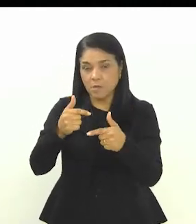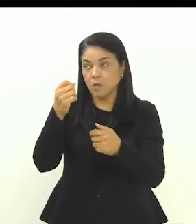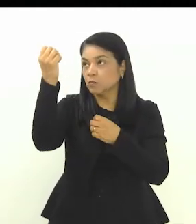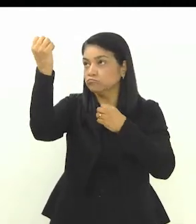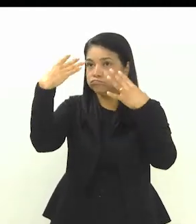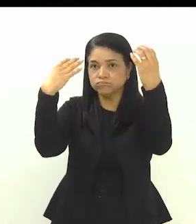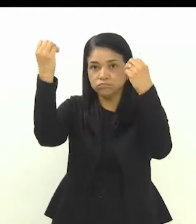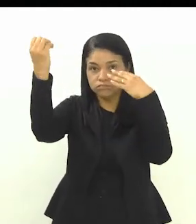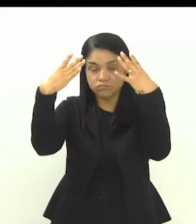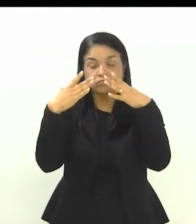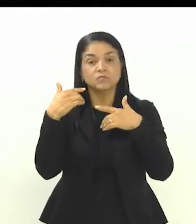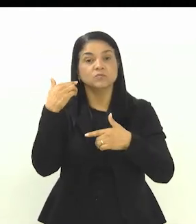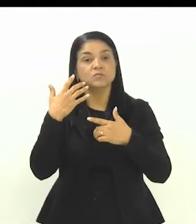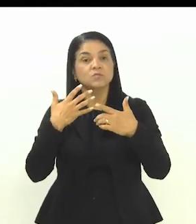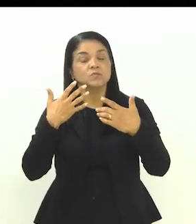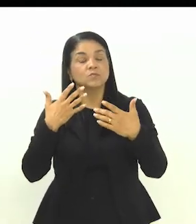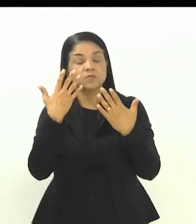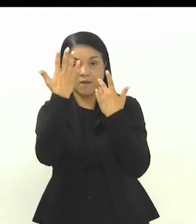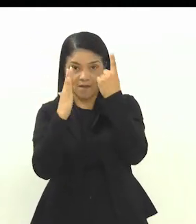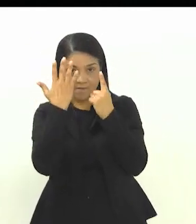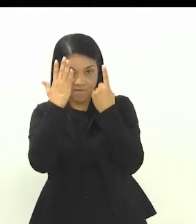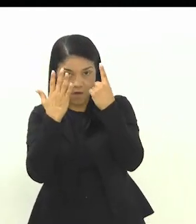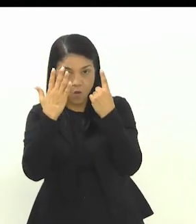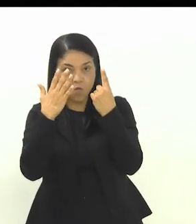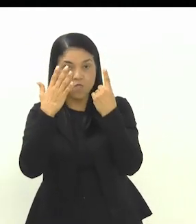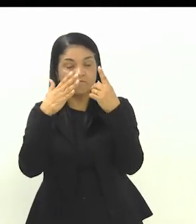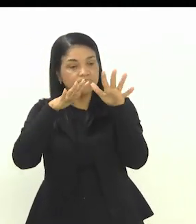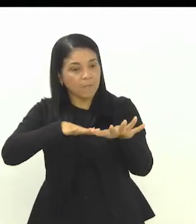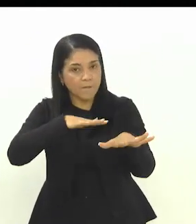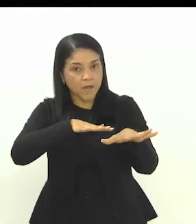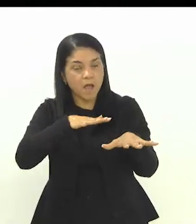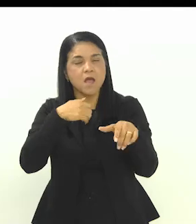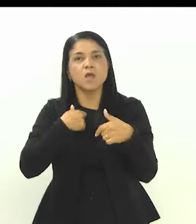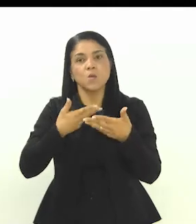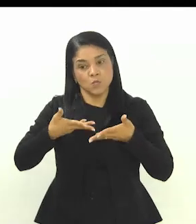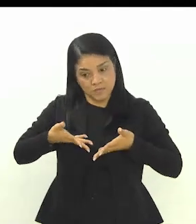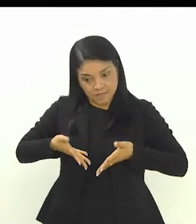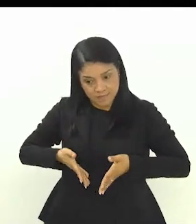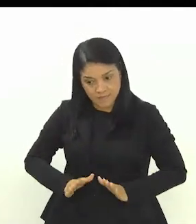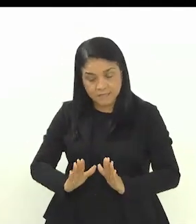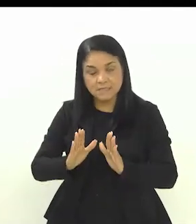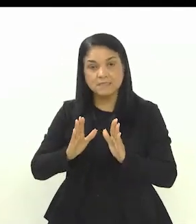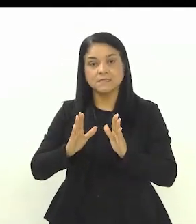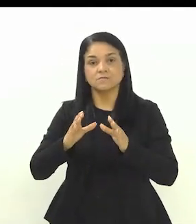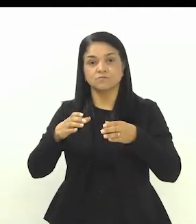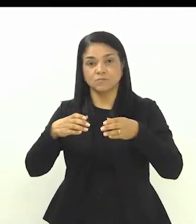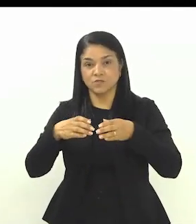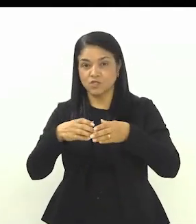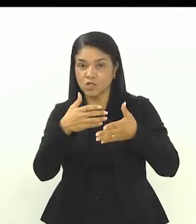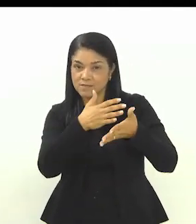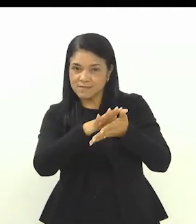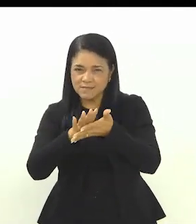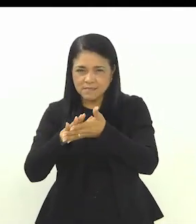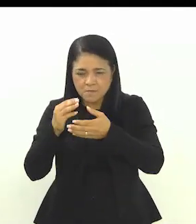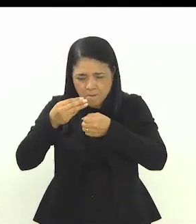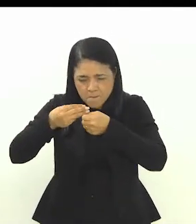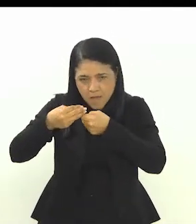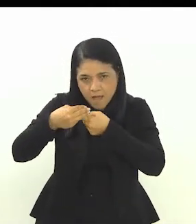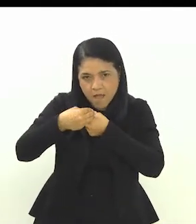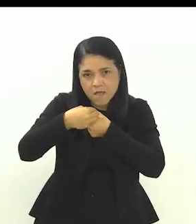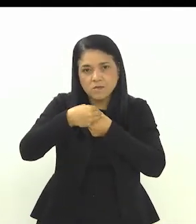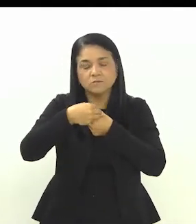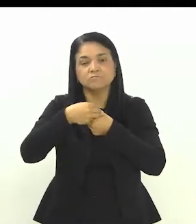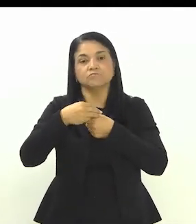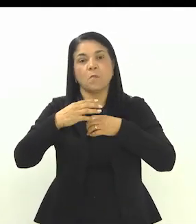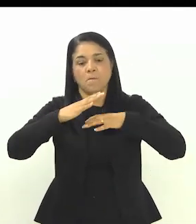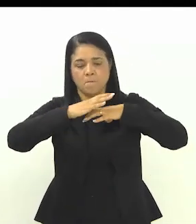carnaval, mas nem sempre foi assim. Eu nasci e fui criado numa escola de samba, num bairro de escola de samba, que é a